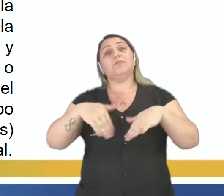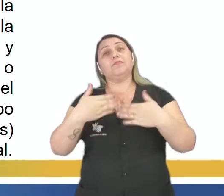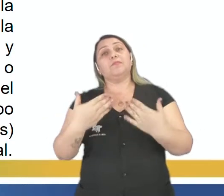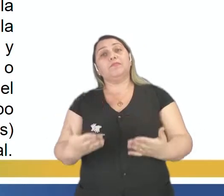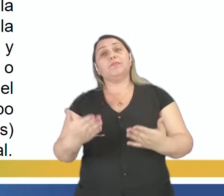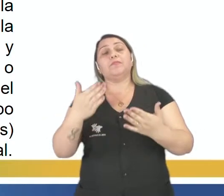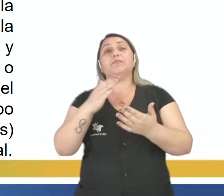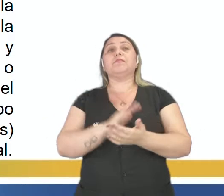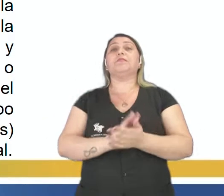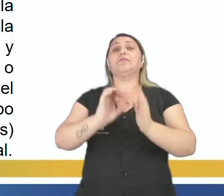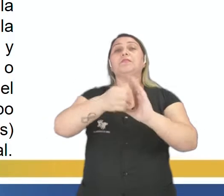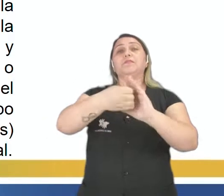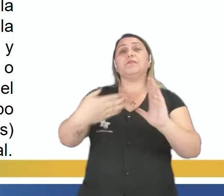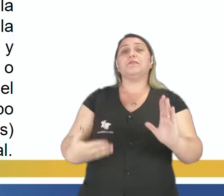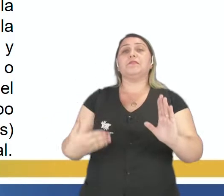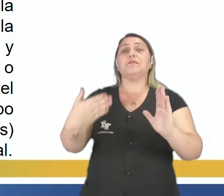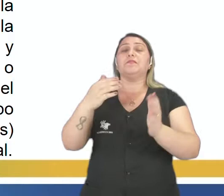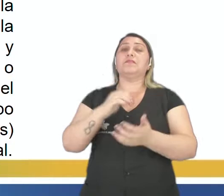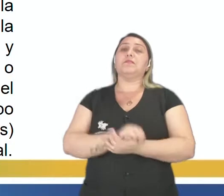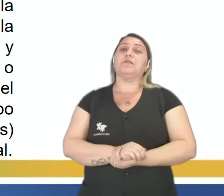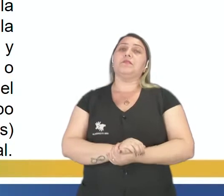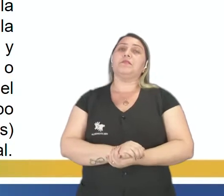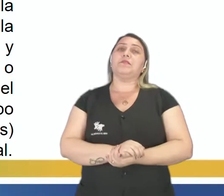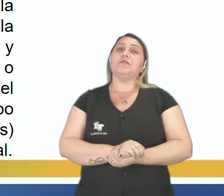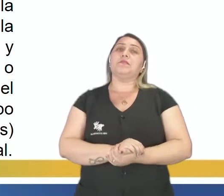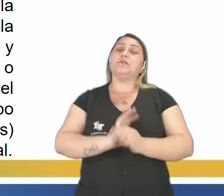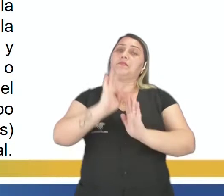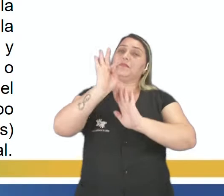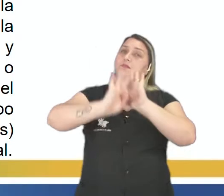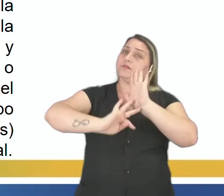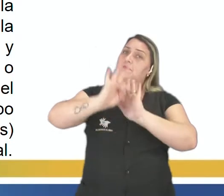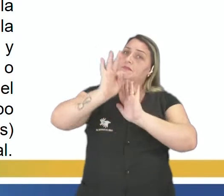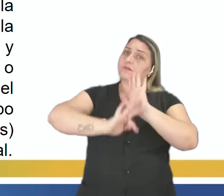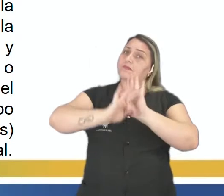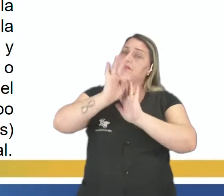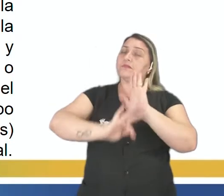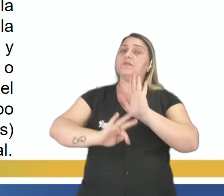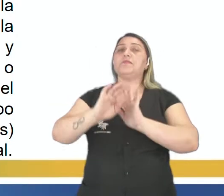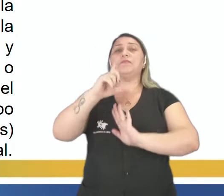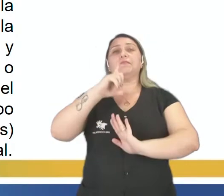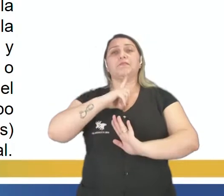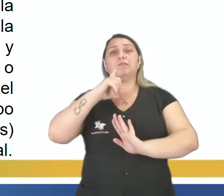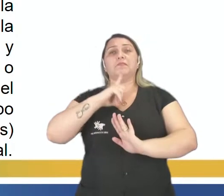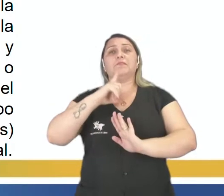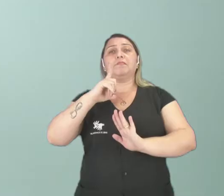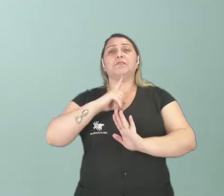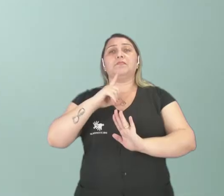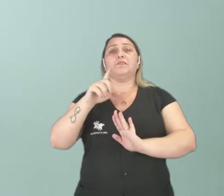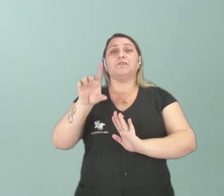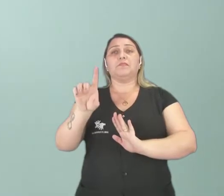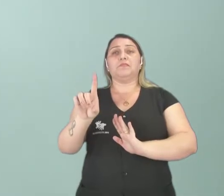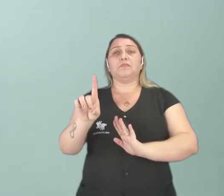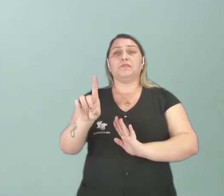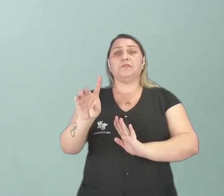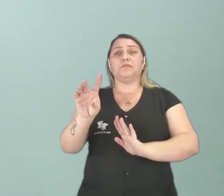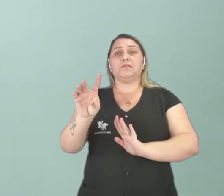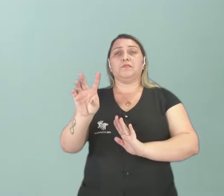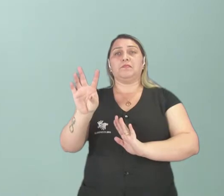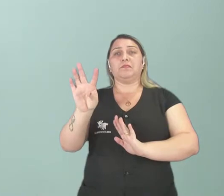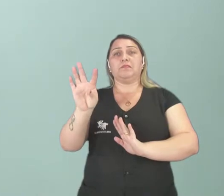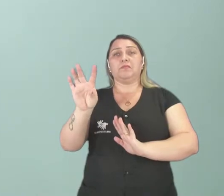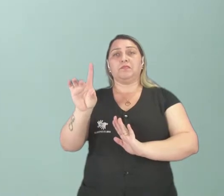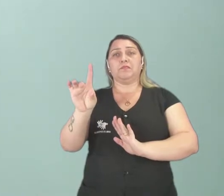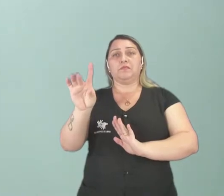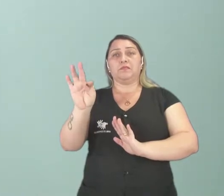texto narrativo? A característica fundamental do texto é a existência de uma trama, tá? Há